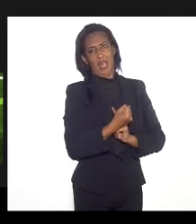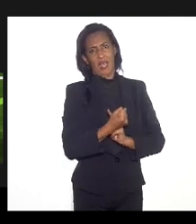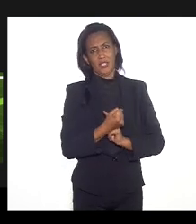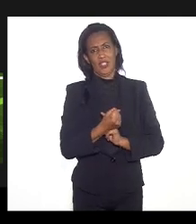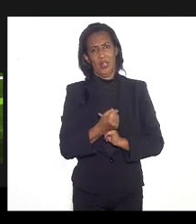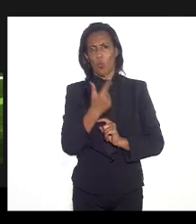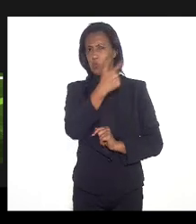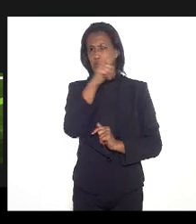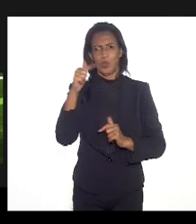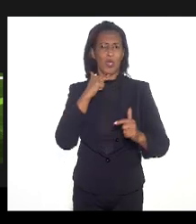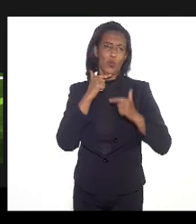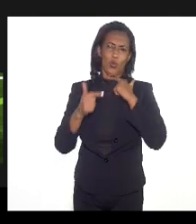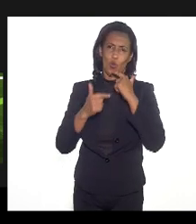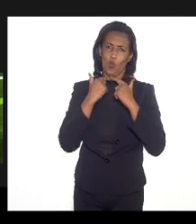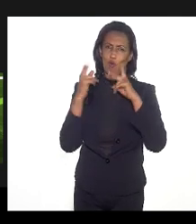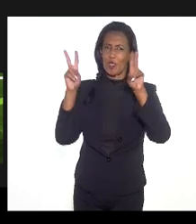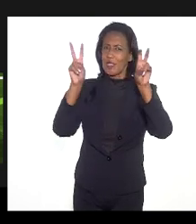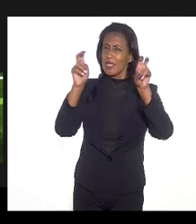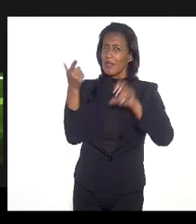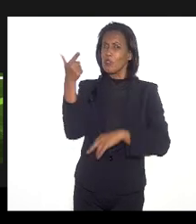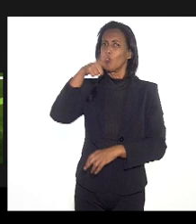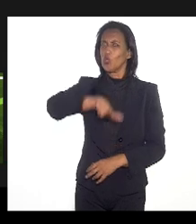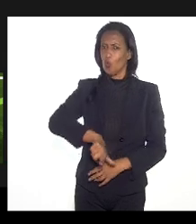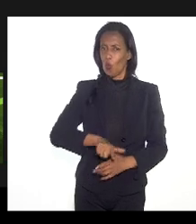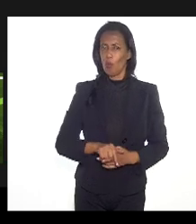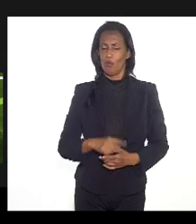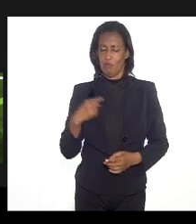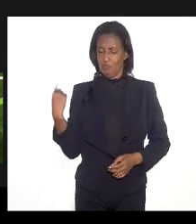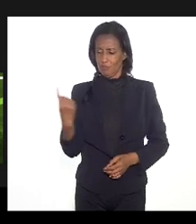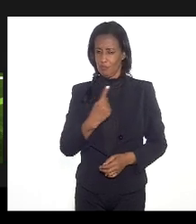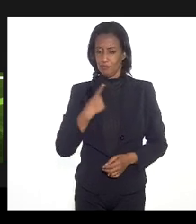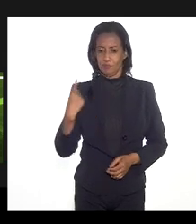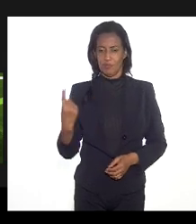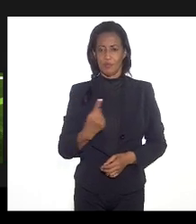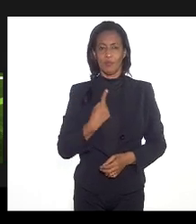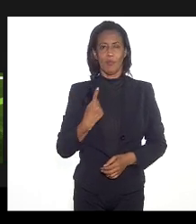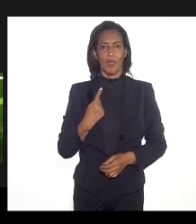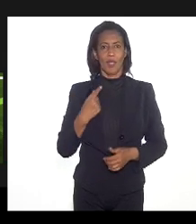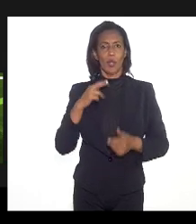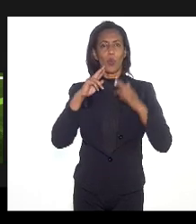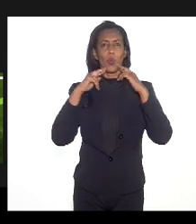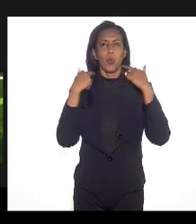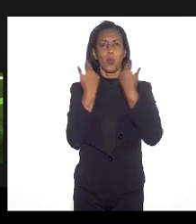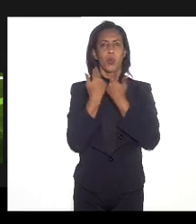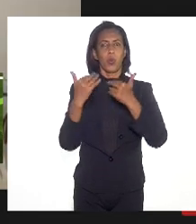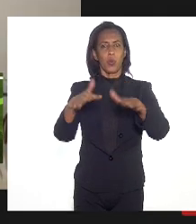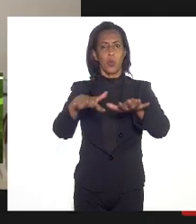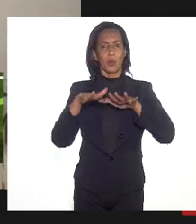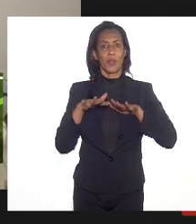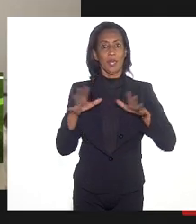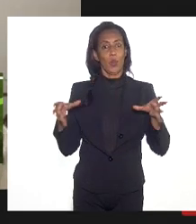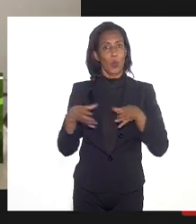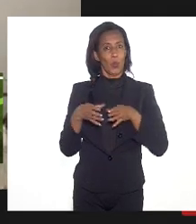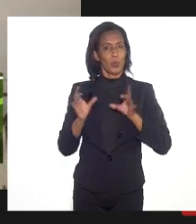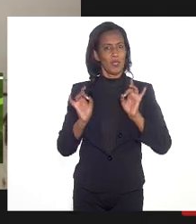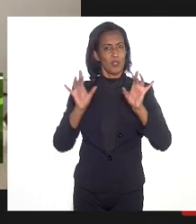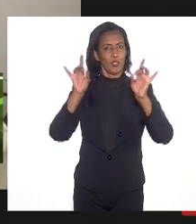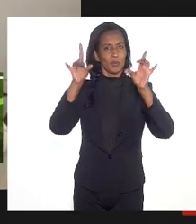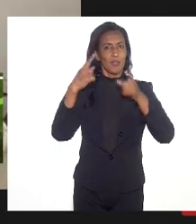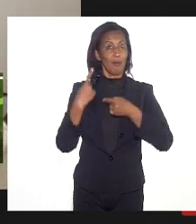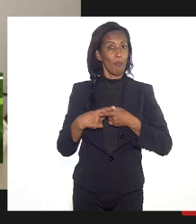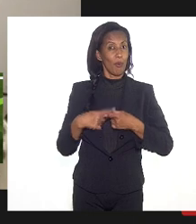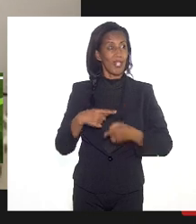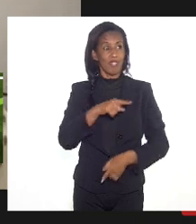gente vai trazer esse tema de novo para as nossas audiências públicas na comissão especial, justamente porque a